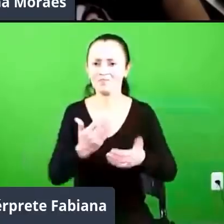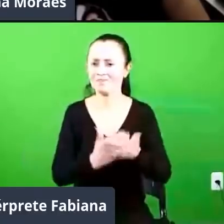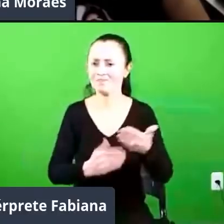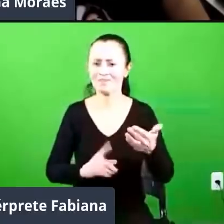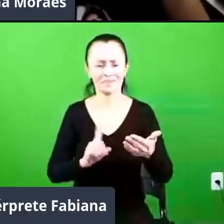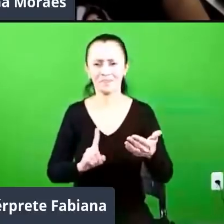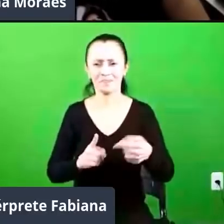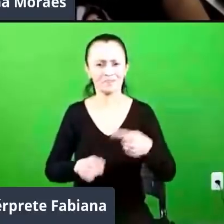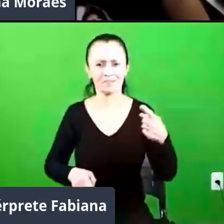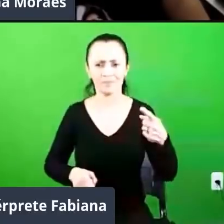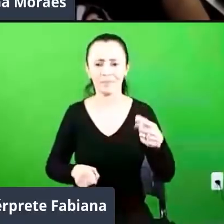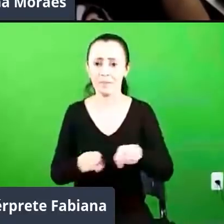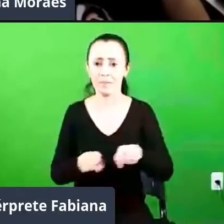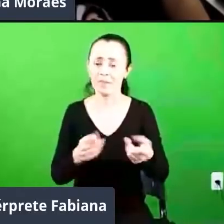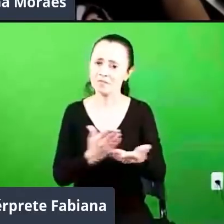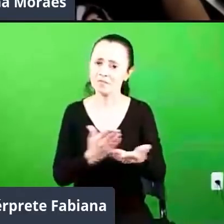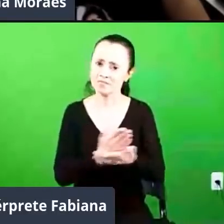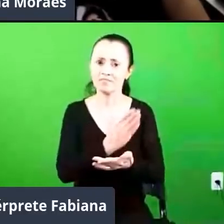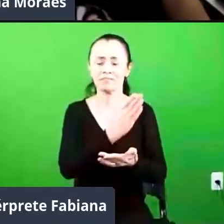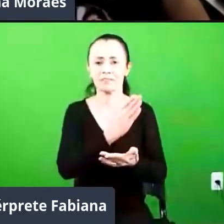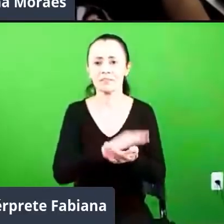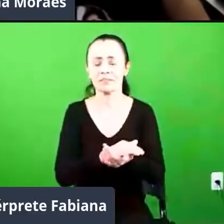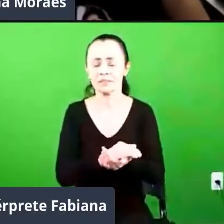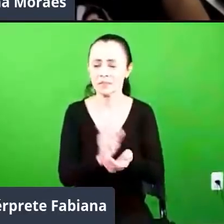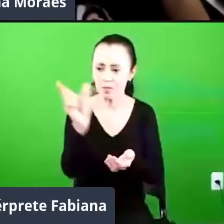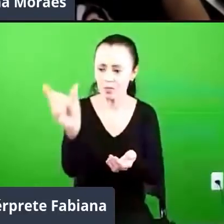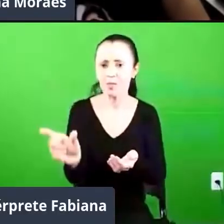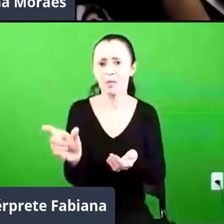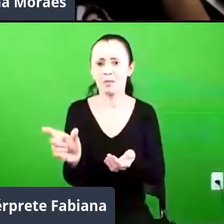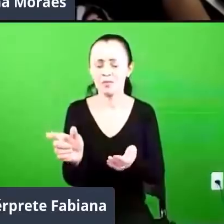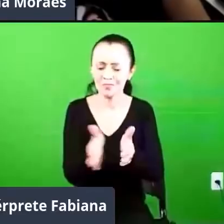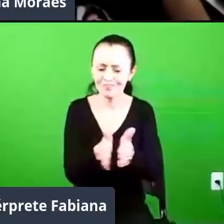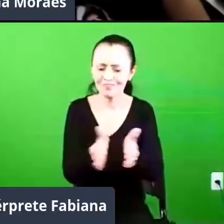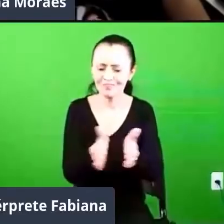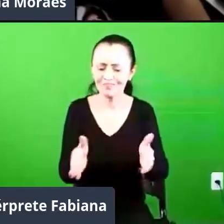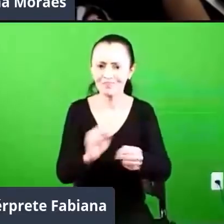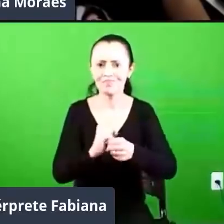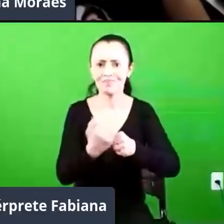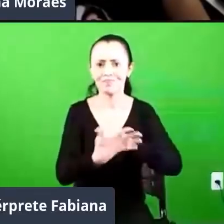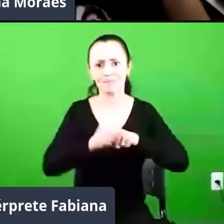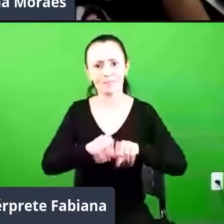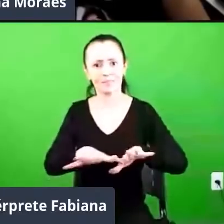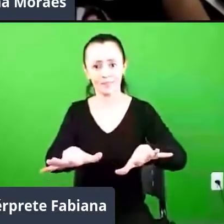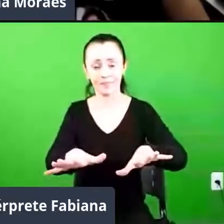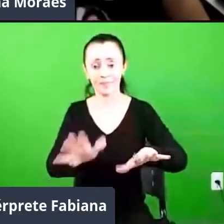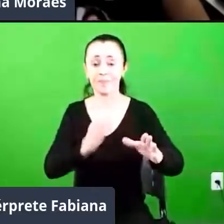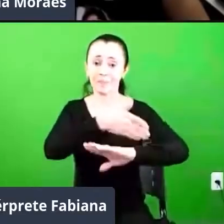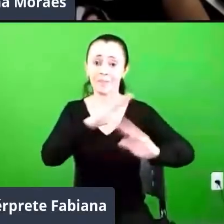reprovação nesse período. Quer dizer, o sujeito que passou por um período de pandemia, está na escola, é como seria,